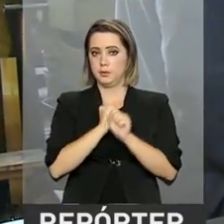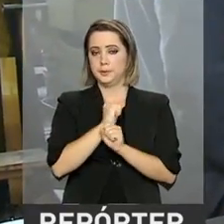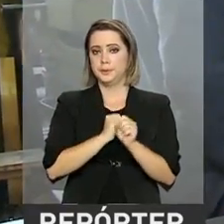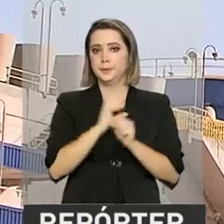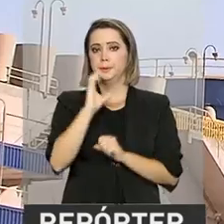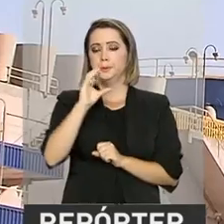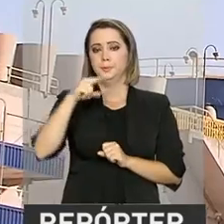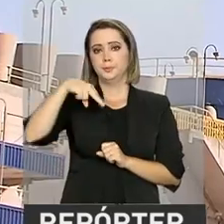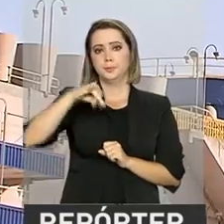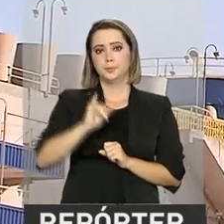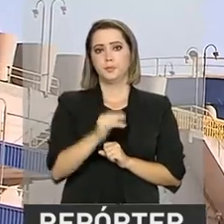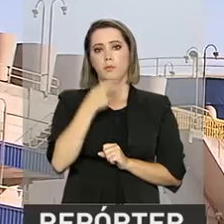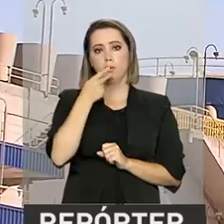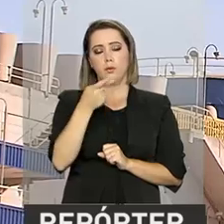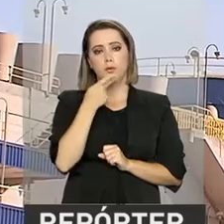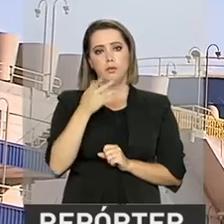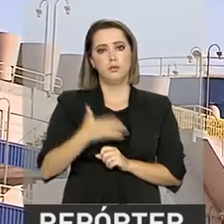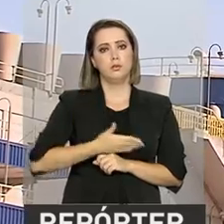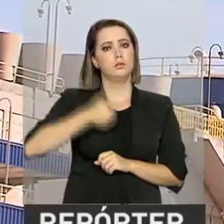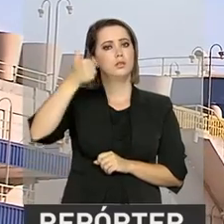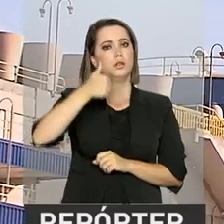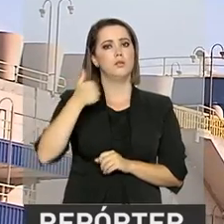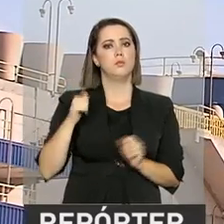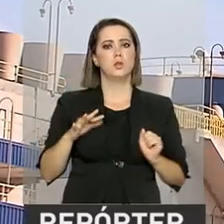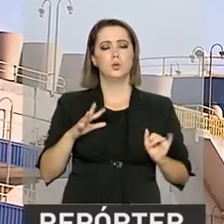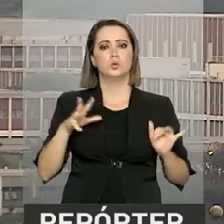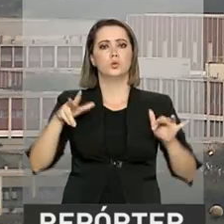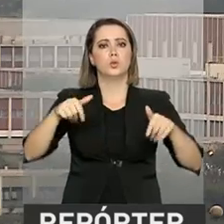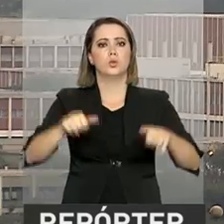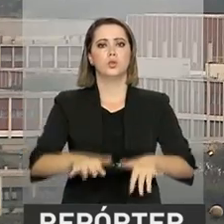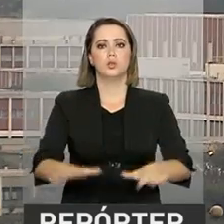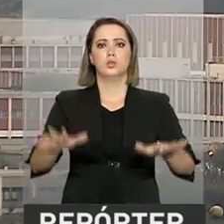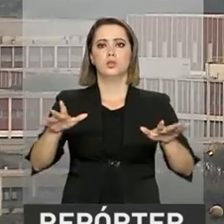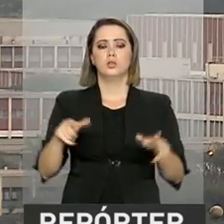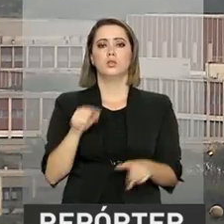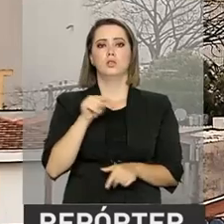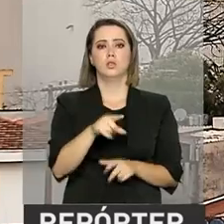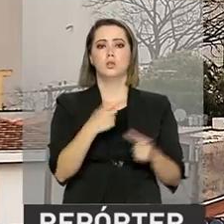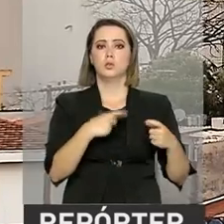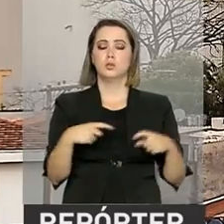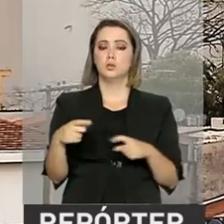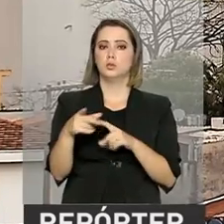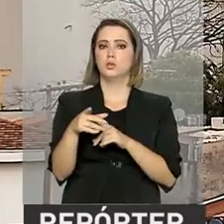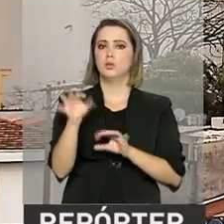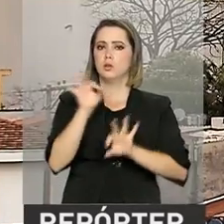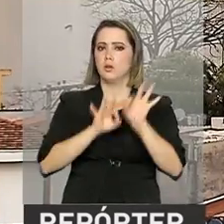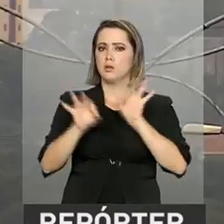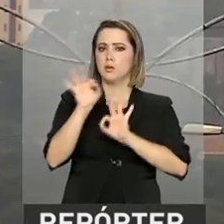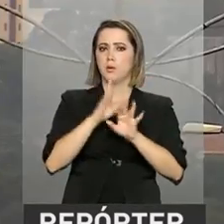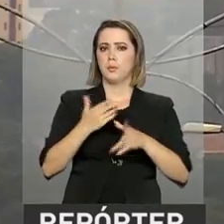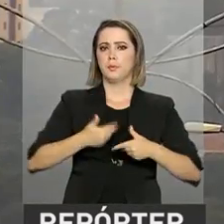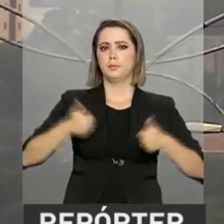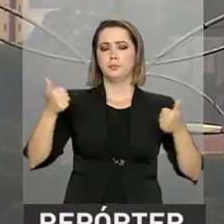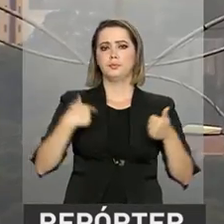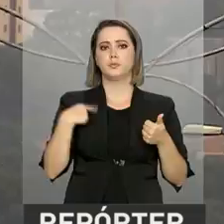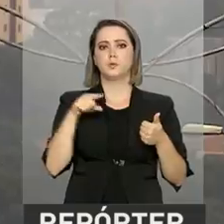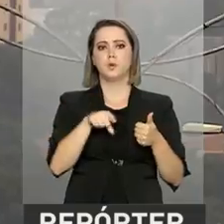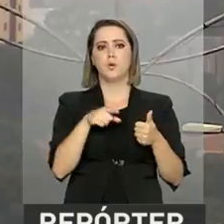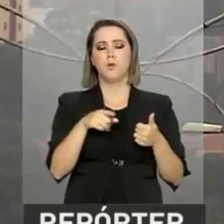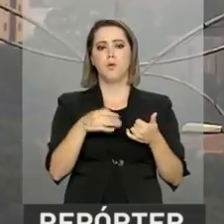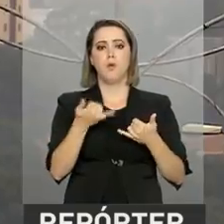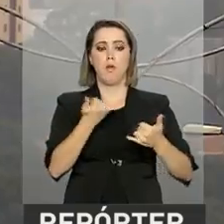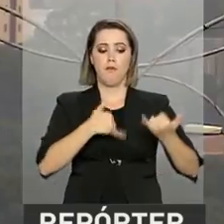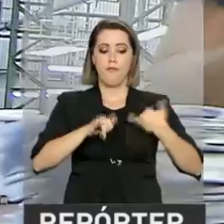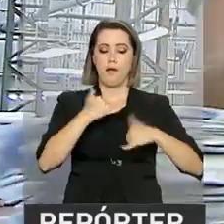a melhora foi generalizada E chegou a todos os Ramos entre os Ramos observados os melhores desempenhos ficaram com os